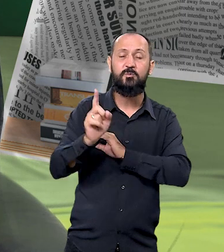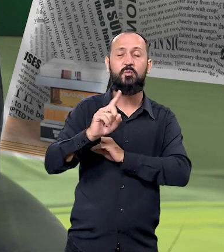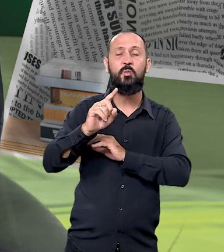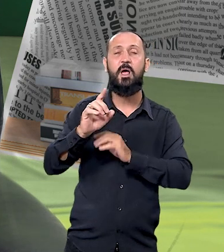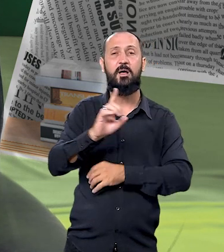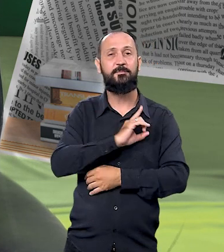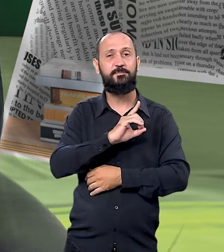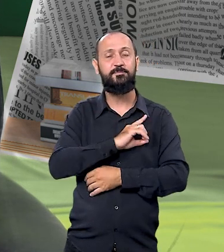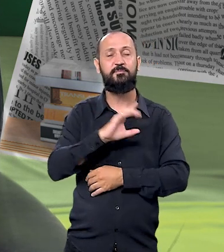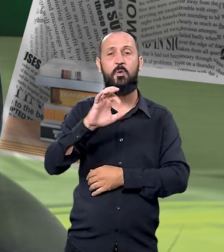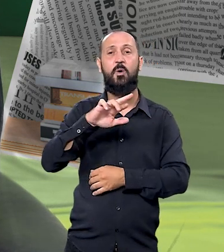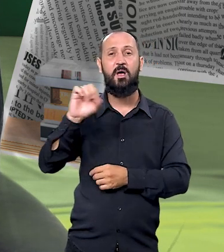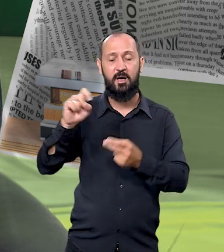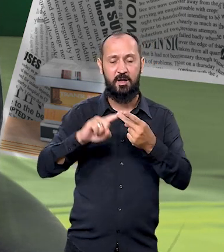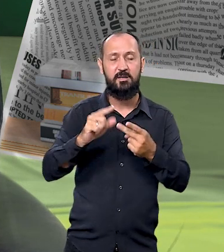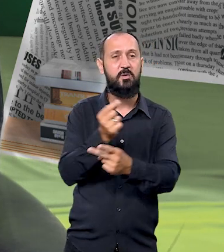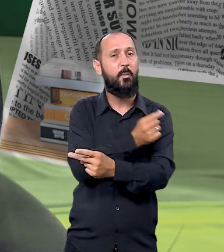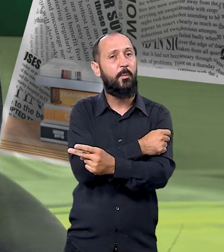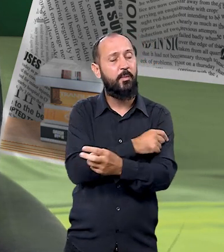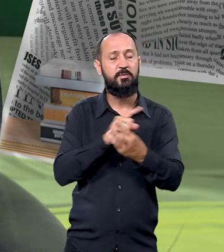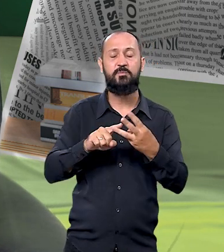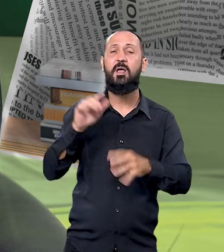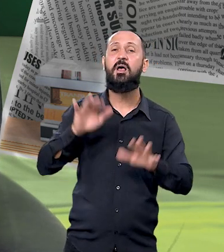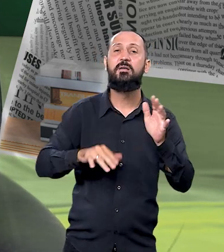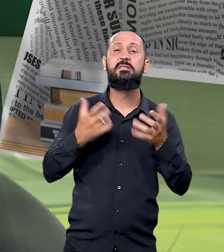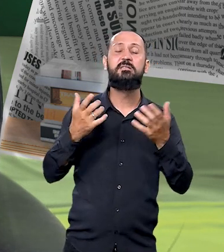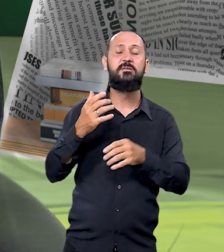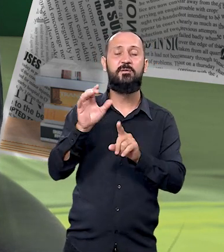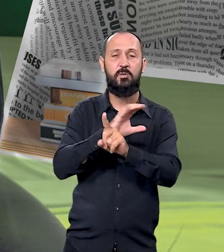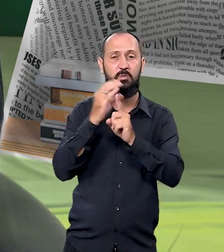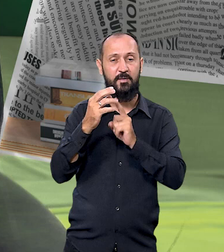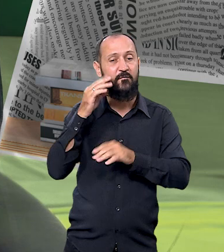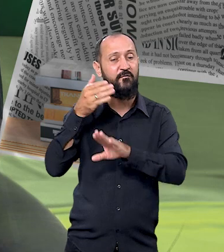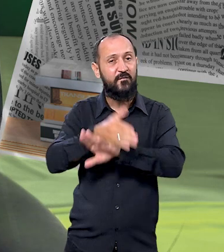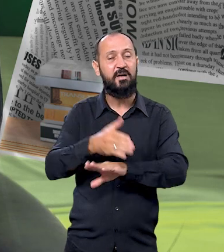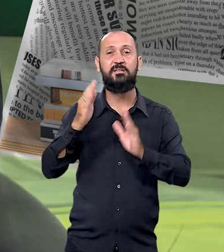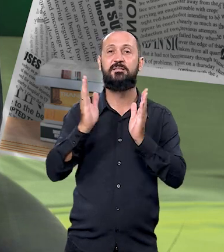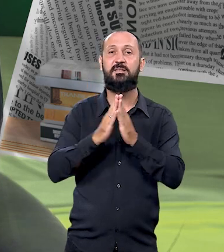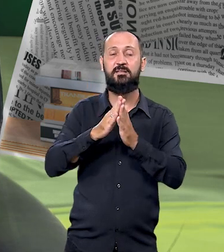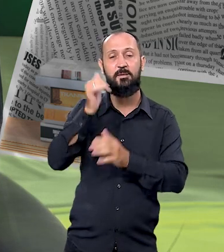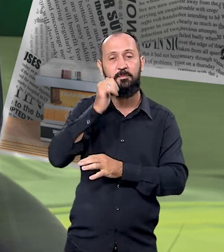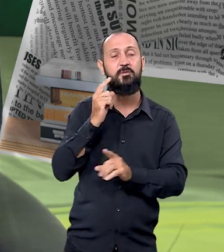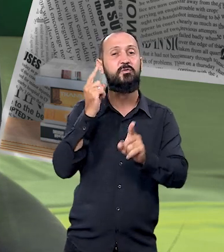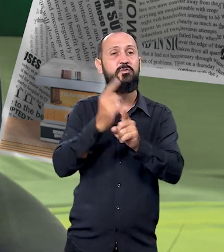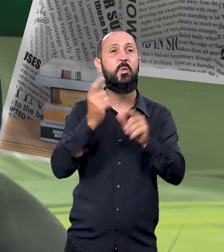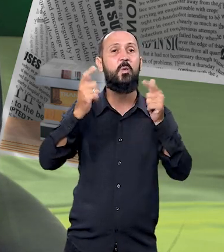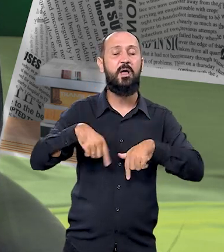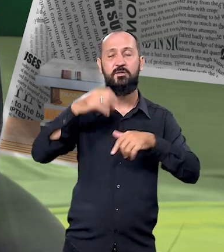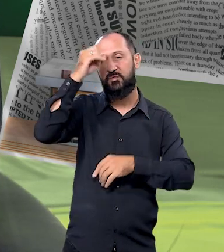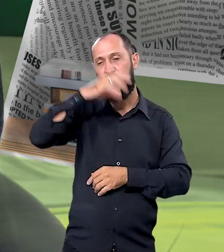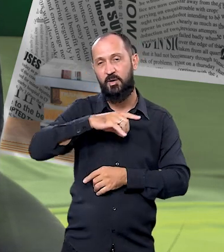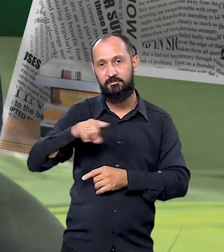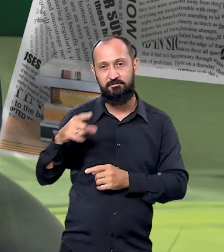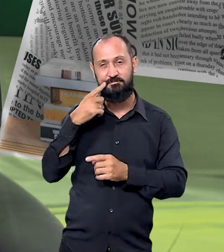vezes o agente comunitário de saúde visita a casa de uma mulher e identifica uma situação de violência. Então, a percepção sobre a mulher enquanto sujeito social de